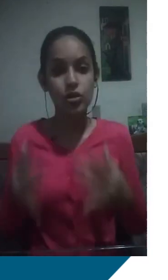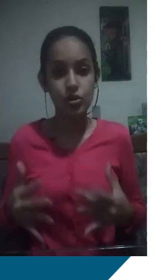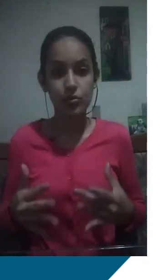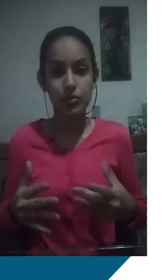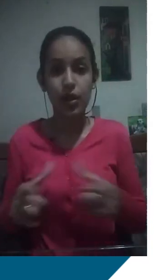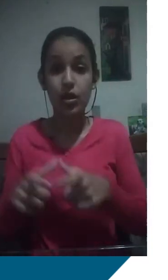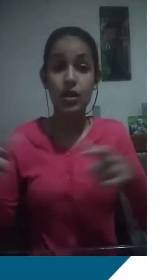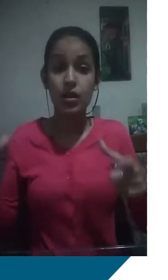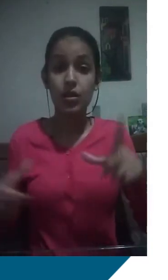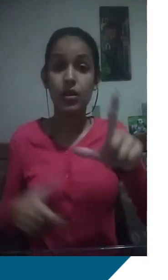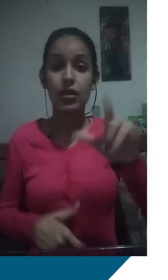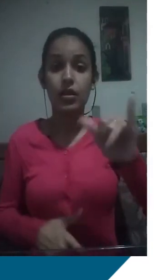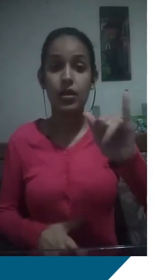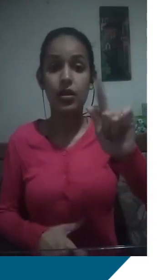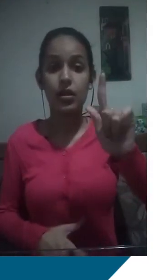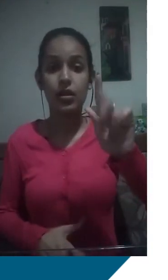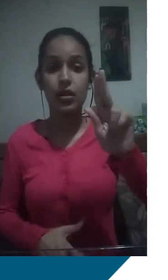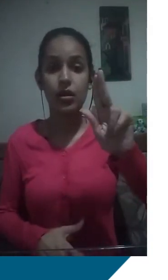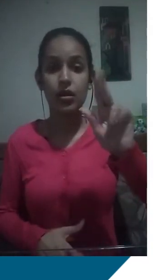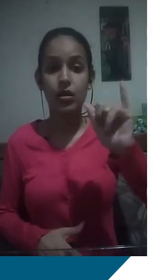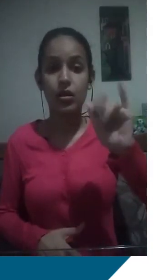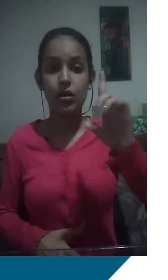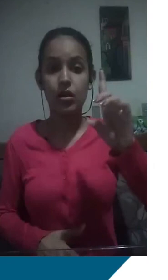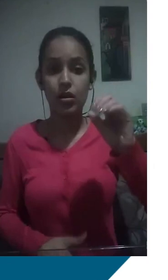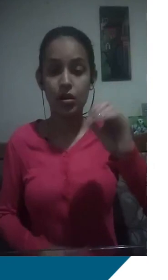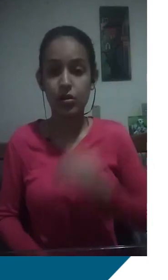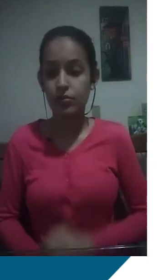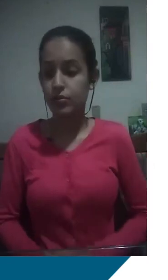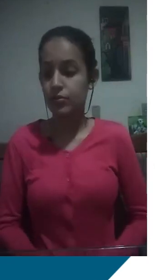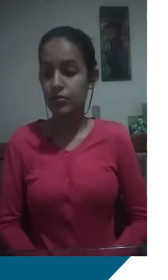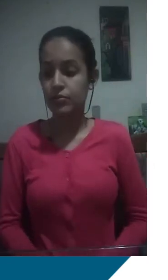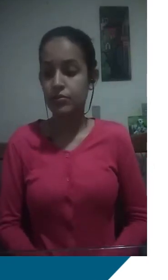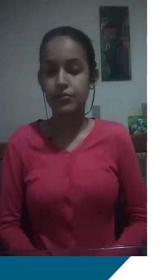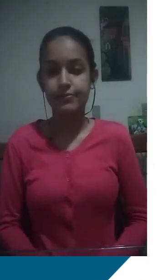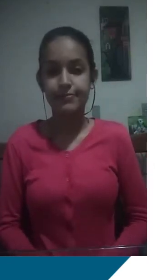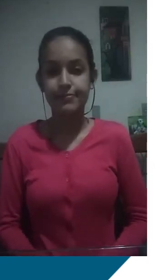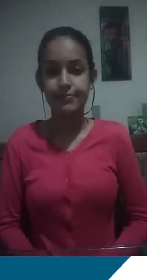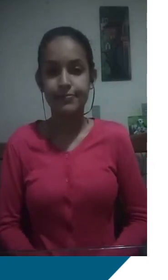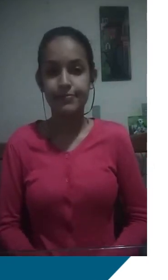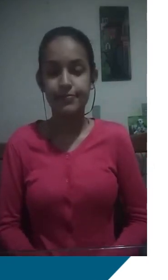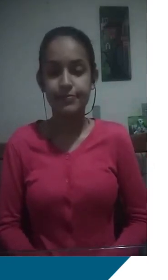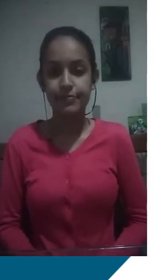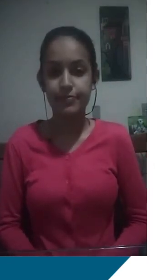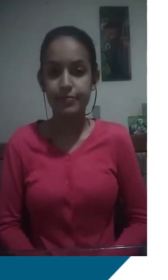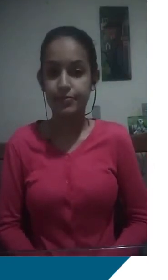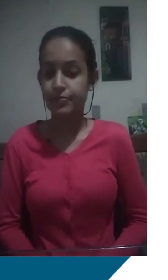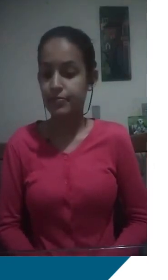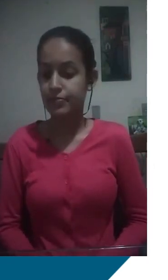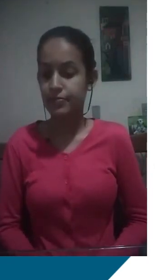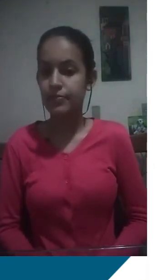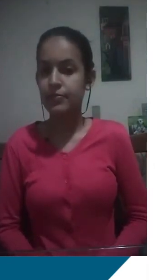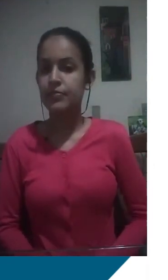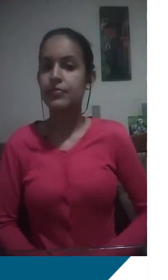Imagina o seguinte, eu tenho um recipiente com um certo líquido, esse líquido está até a boca do